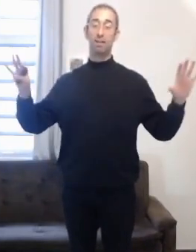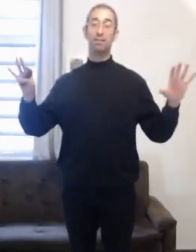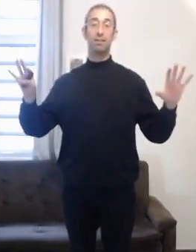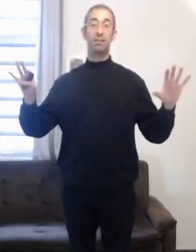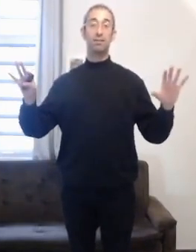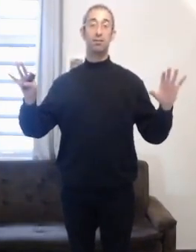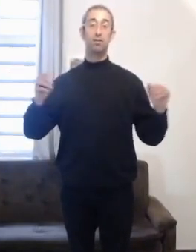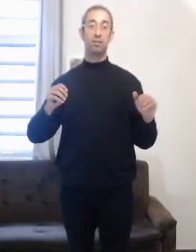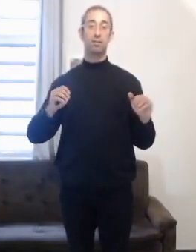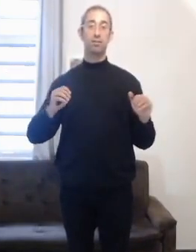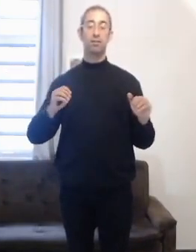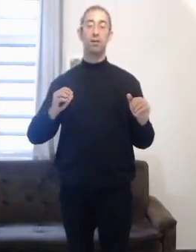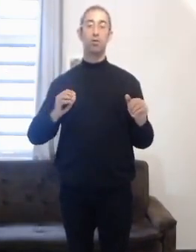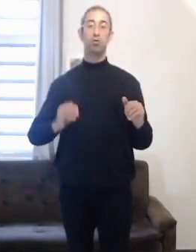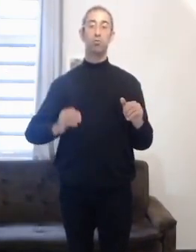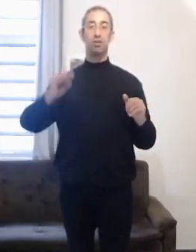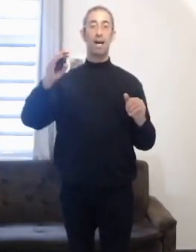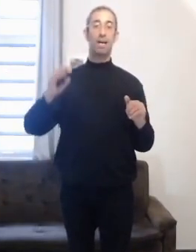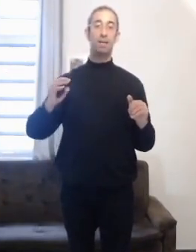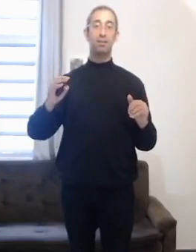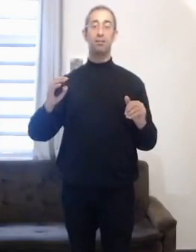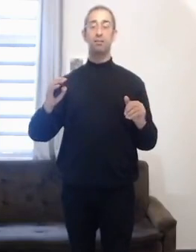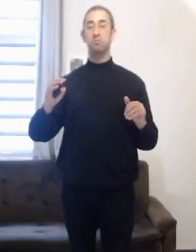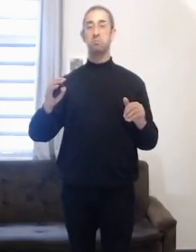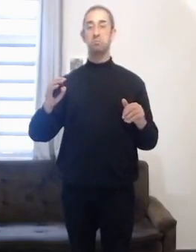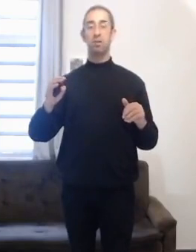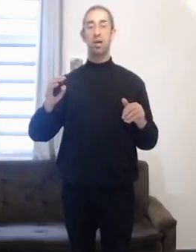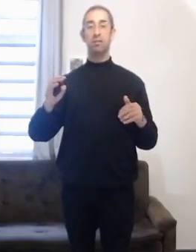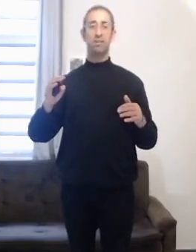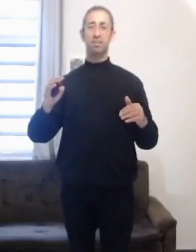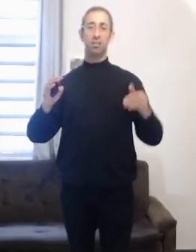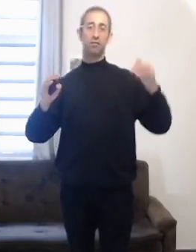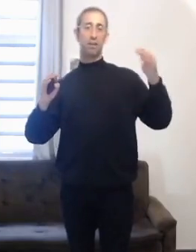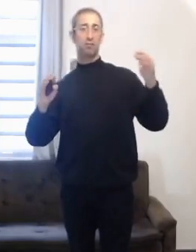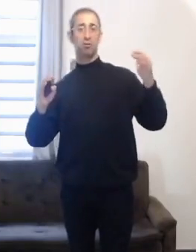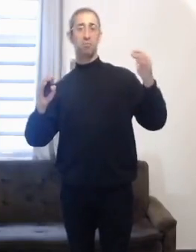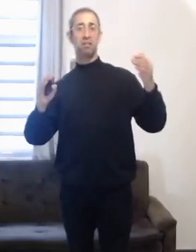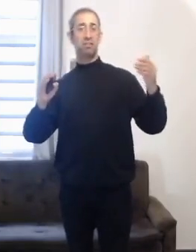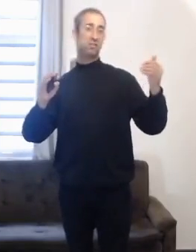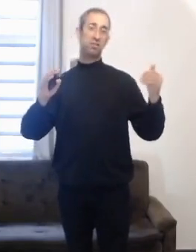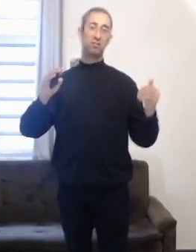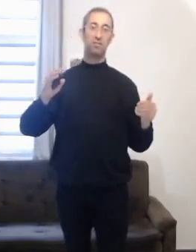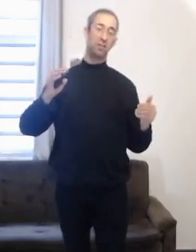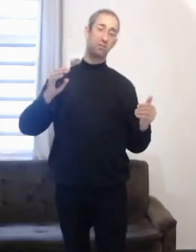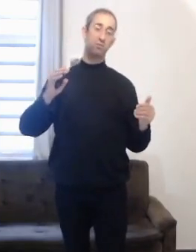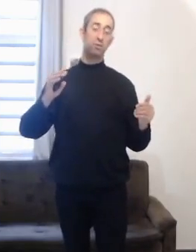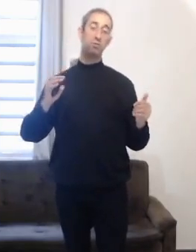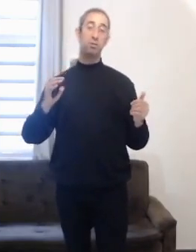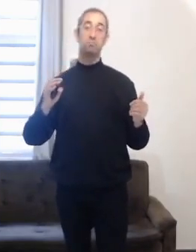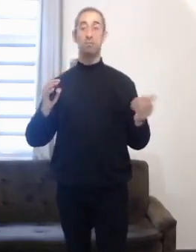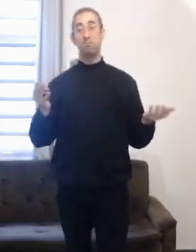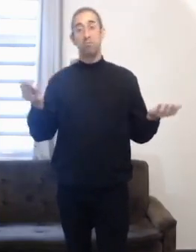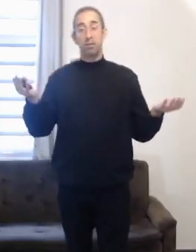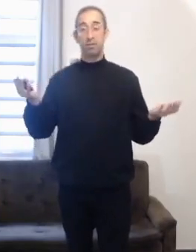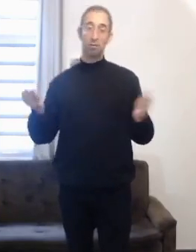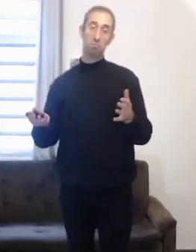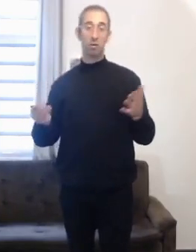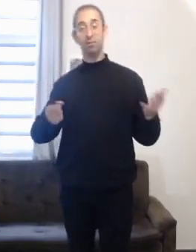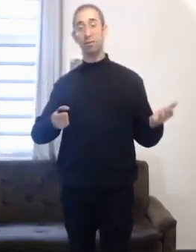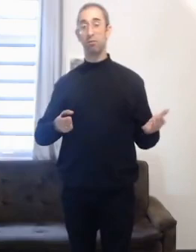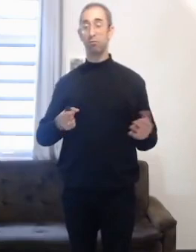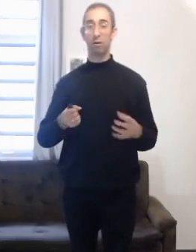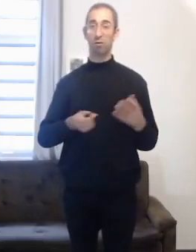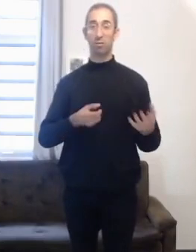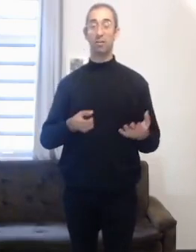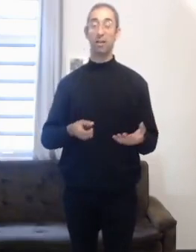são independentes entre si, ou seja, se quando muda a renda, às vezes a gentrificação aumenta, às vezes a gentrificação diminui, né? Pode ser um,